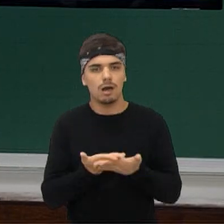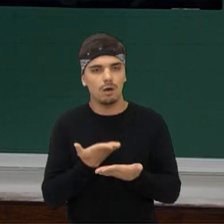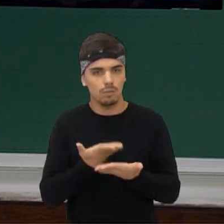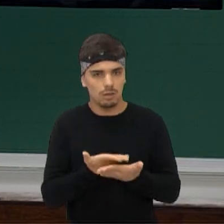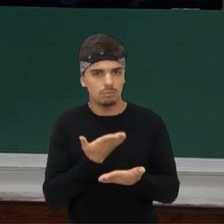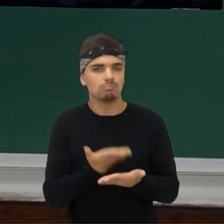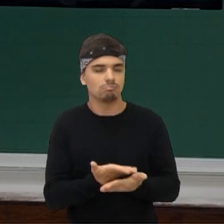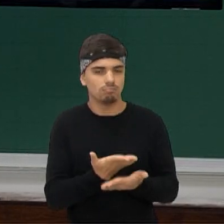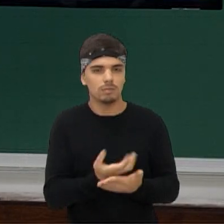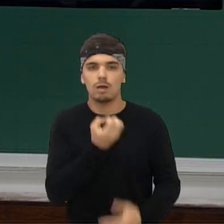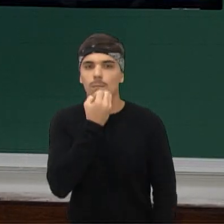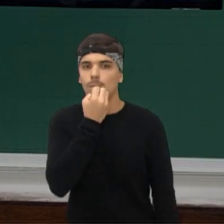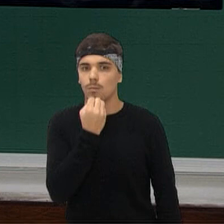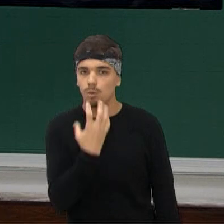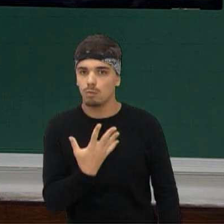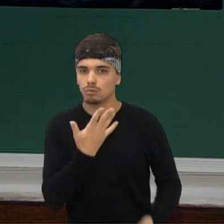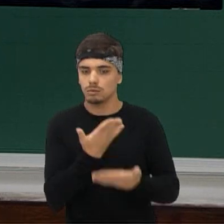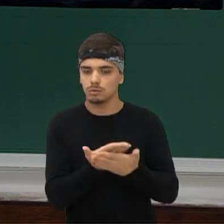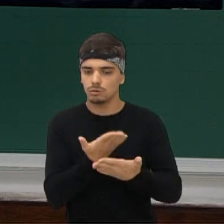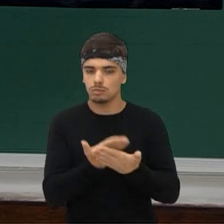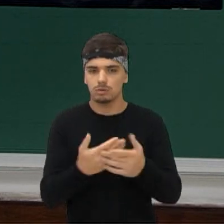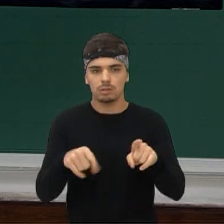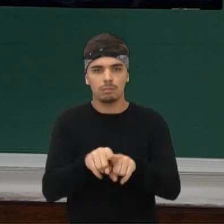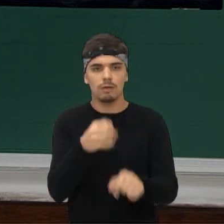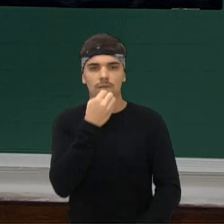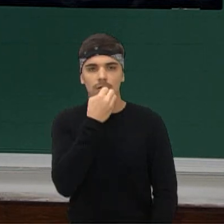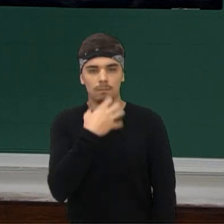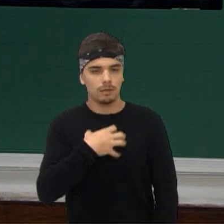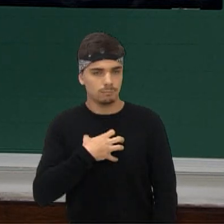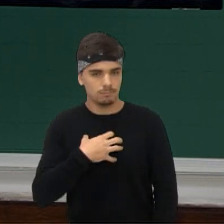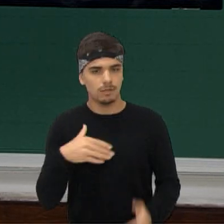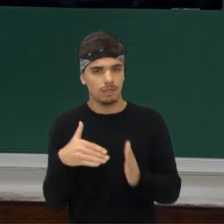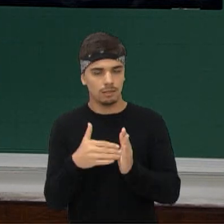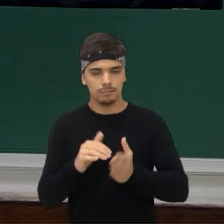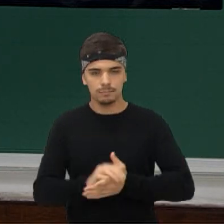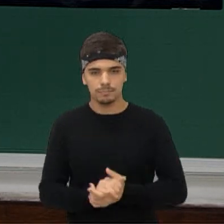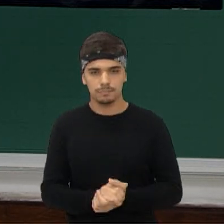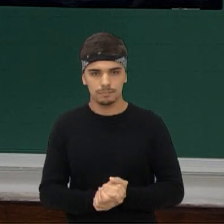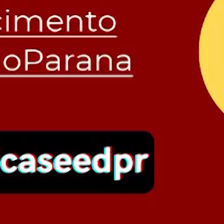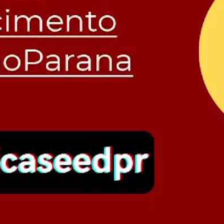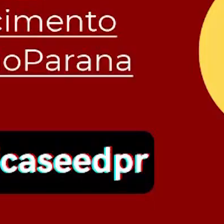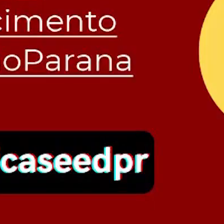aula. Bons estudos e fiquem bem. Até mais.